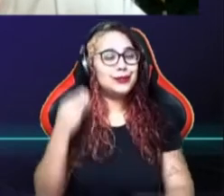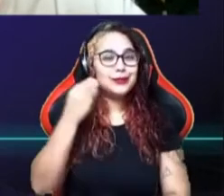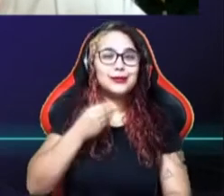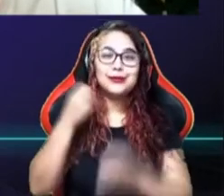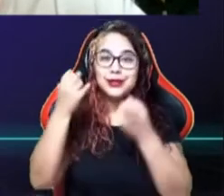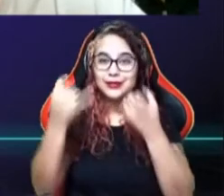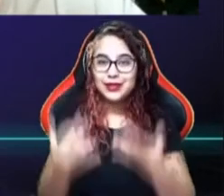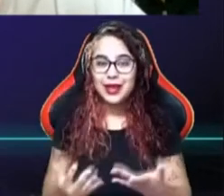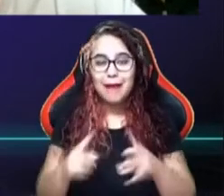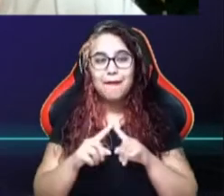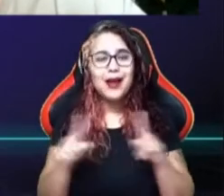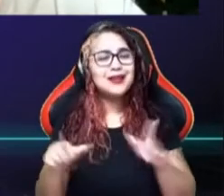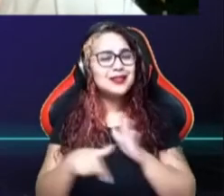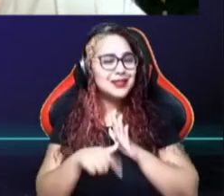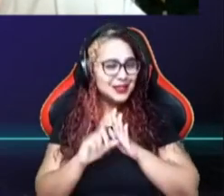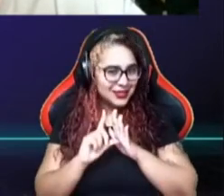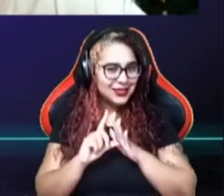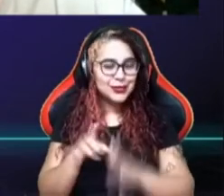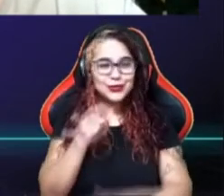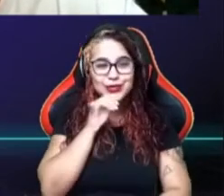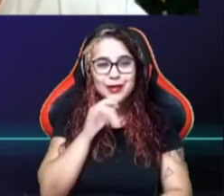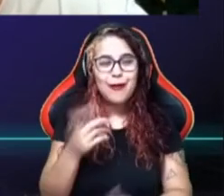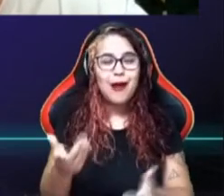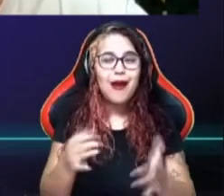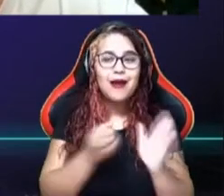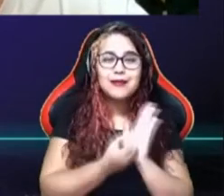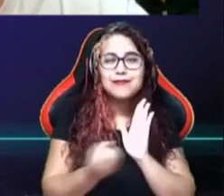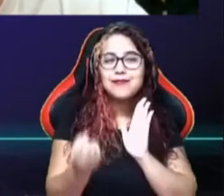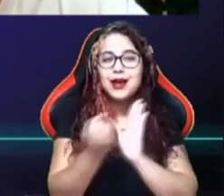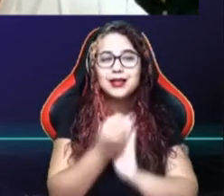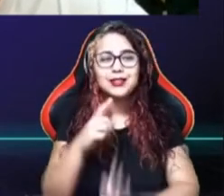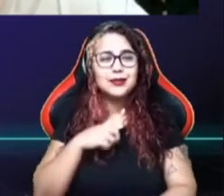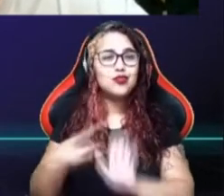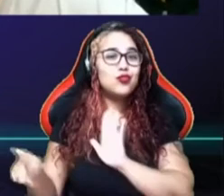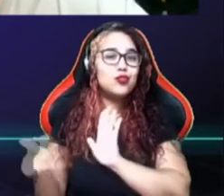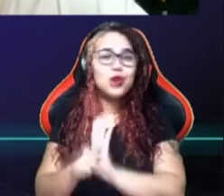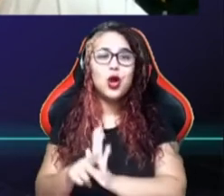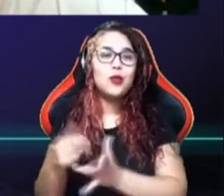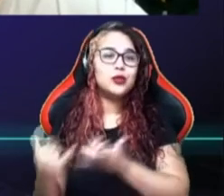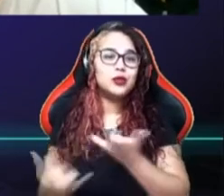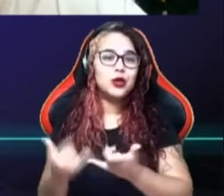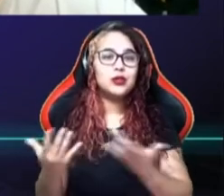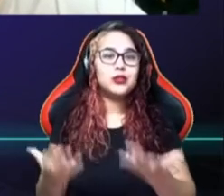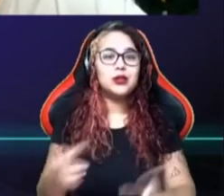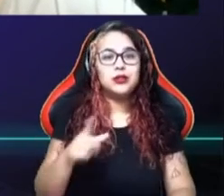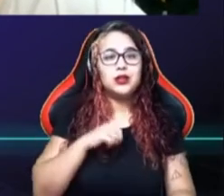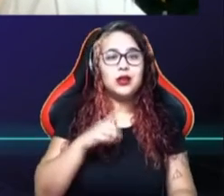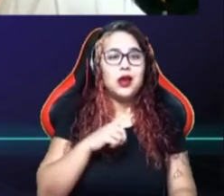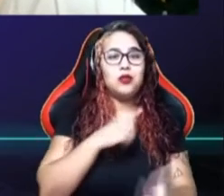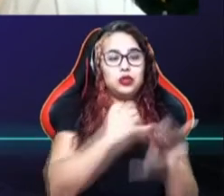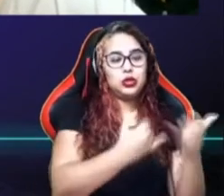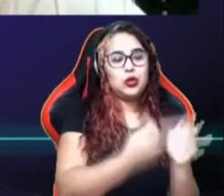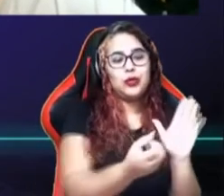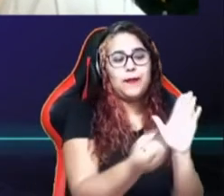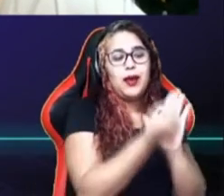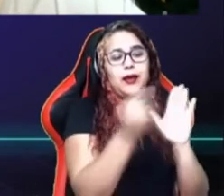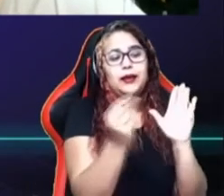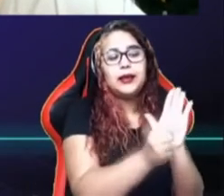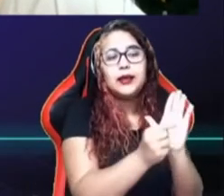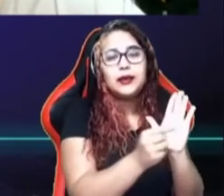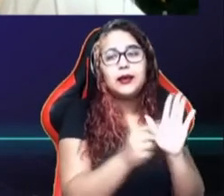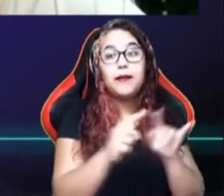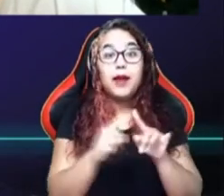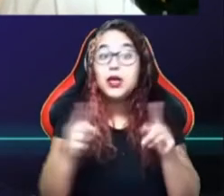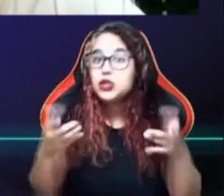a gente via muito antes, acho que as marcas com seus próprios jogos, né? Então a gente tinha o jogo da marca tal e tudo mais, mas hoje o que